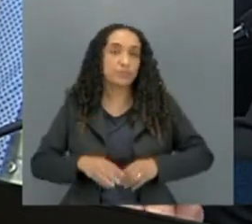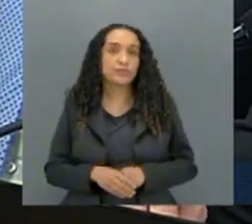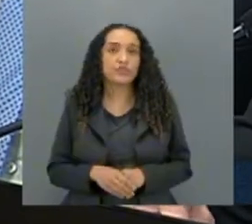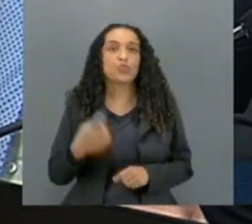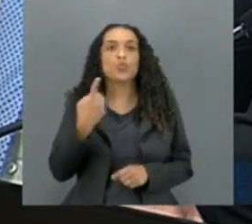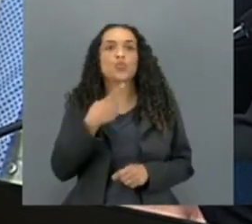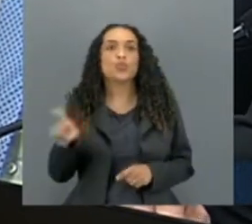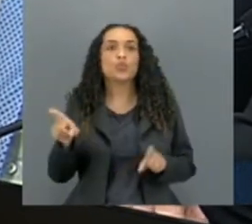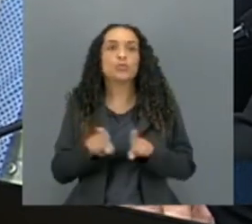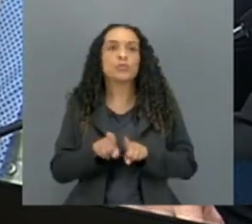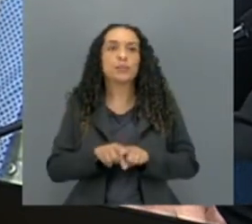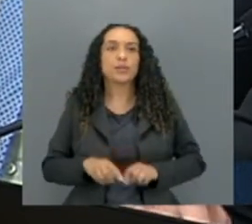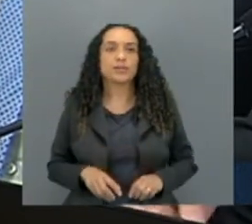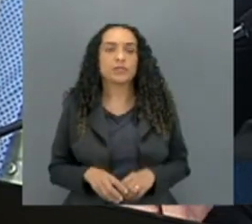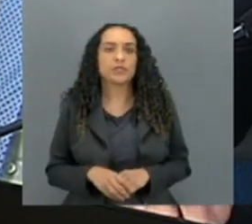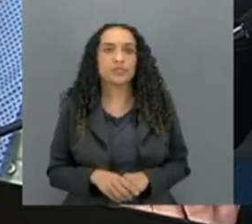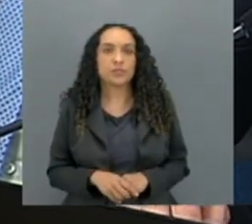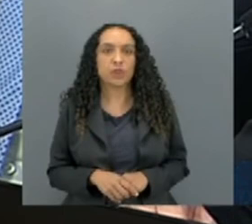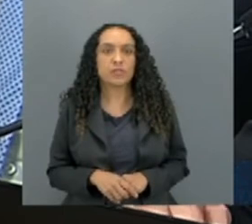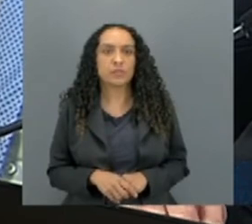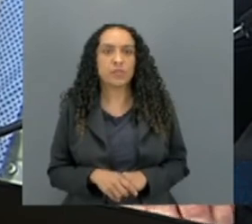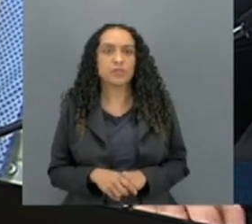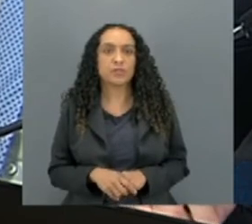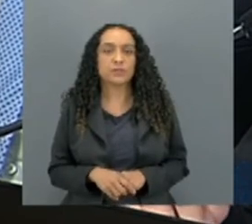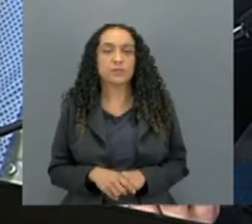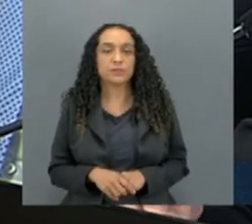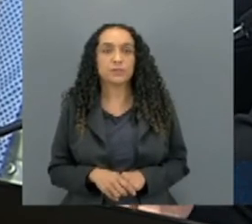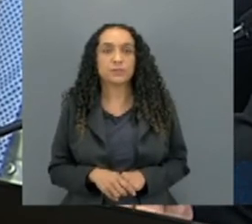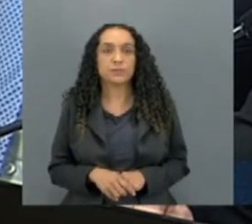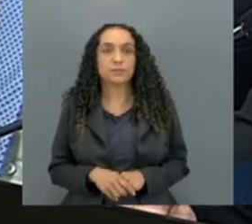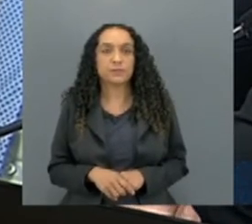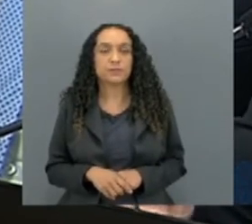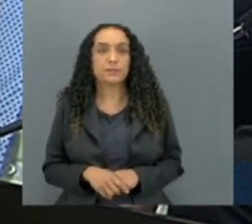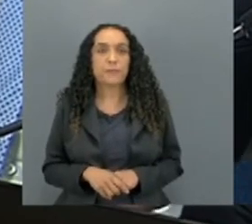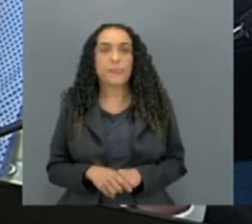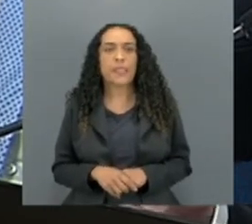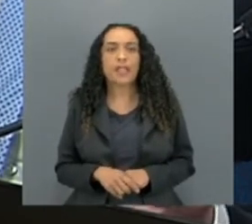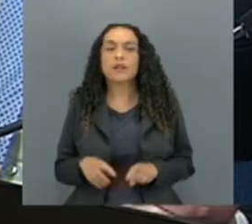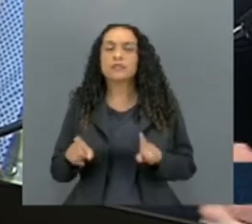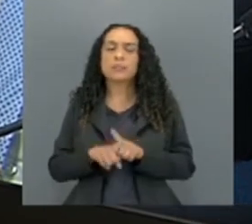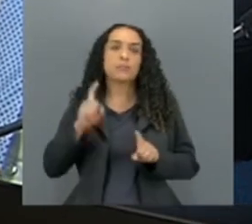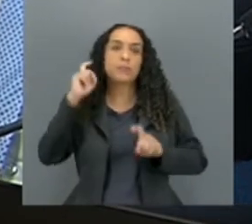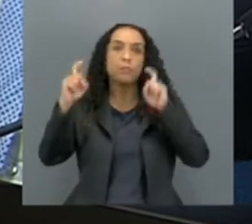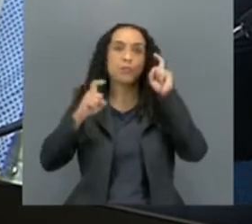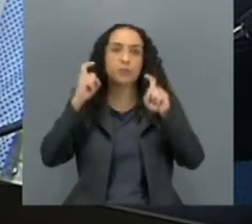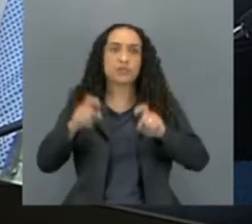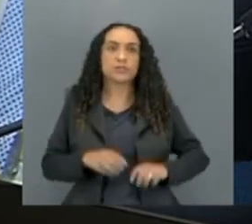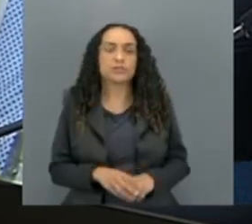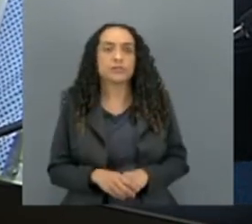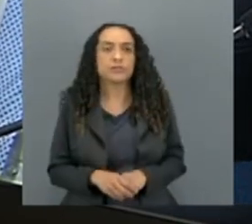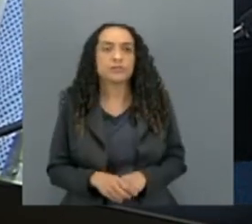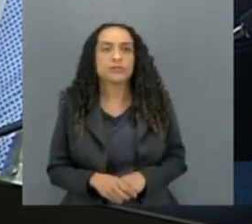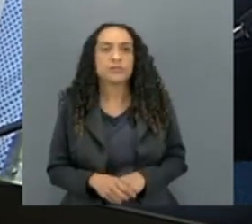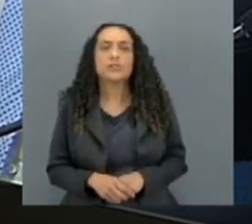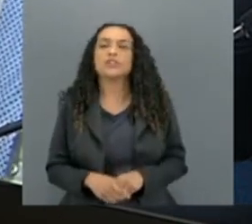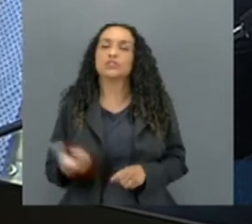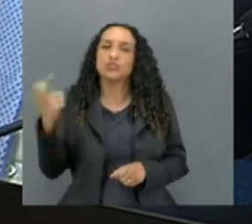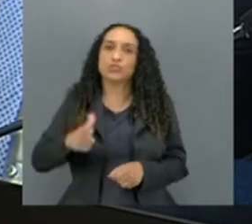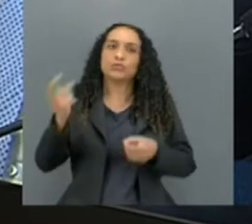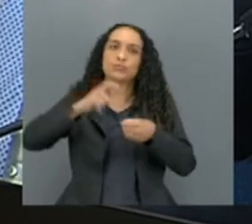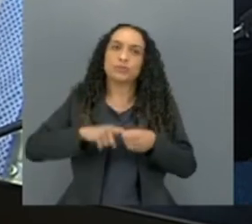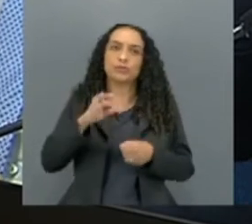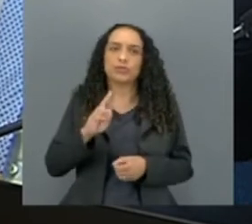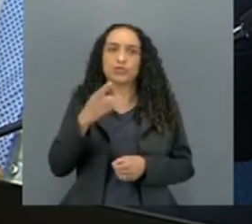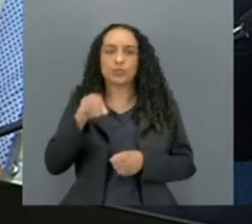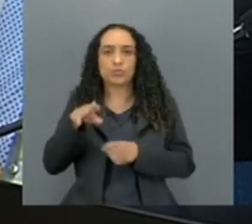meus colegas também participarem, senão vira aqui um monólogo, né? E uma preocupação, né? Retorno a mencionar ao Thomas Jefferson o